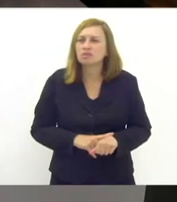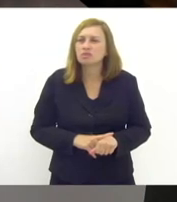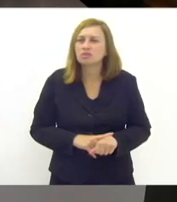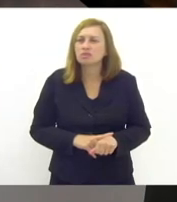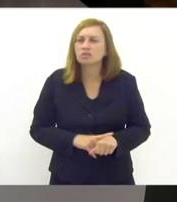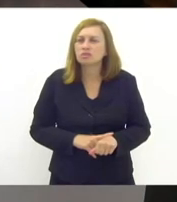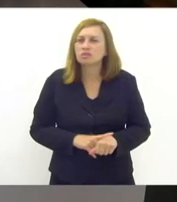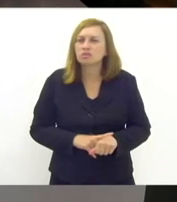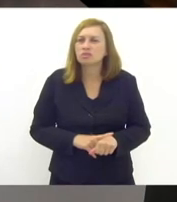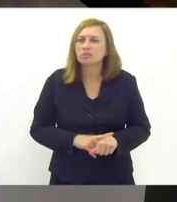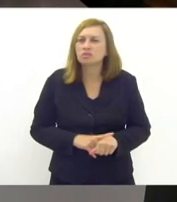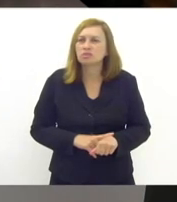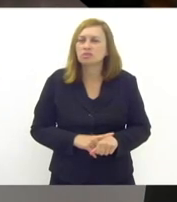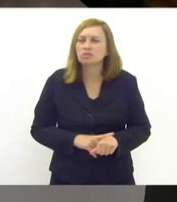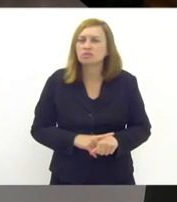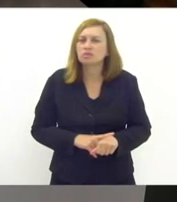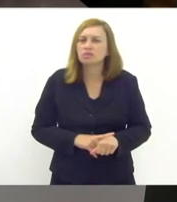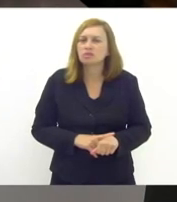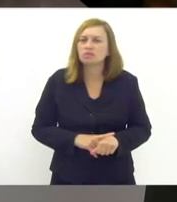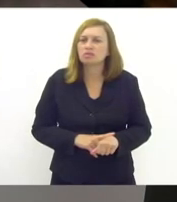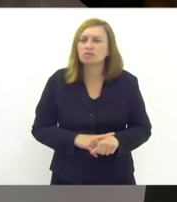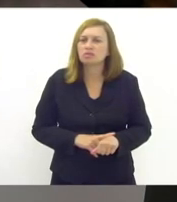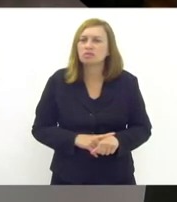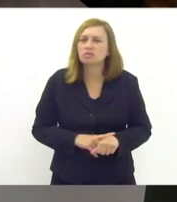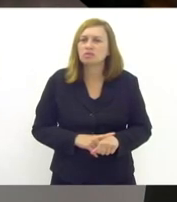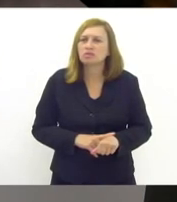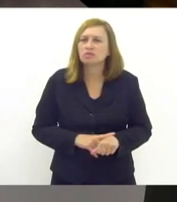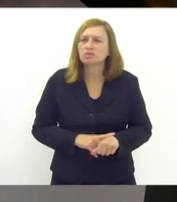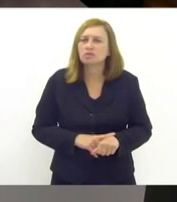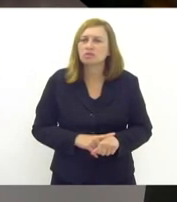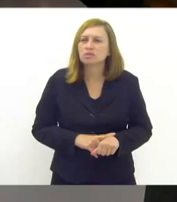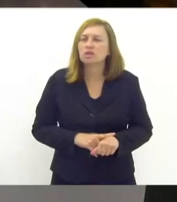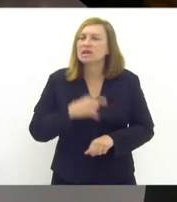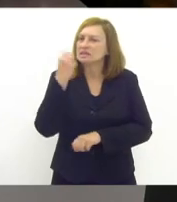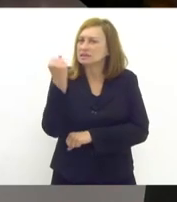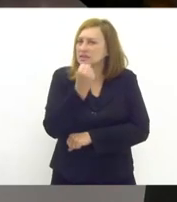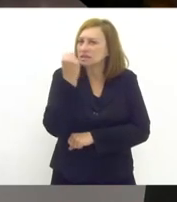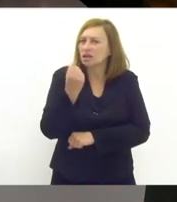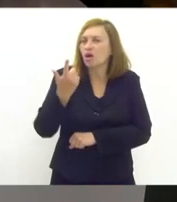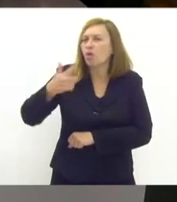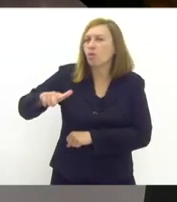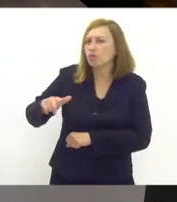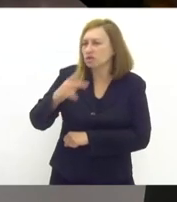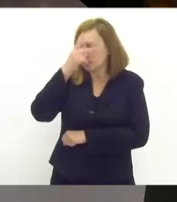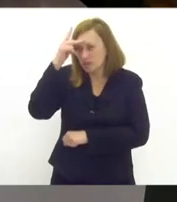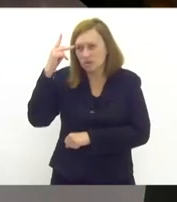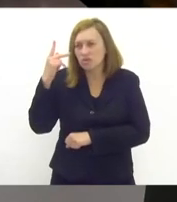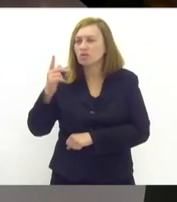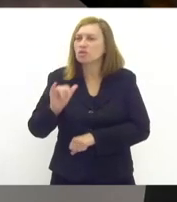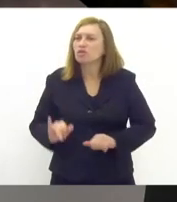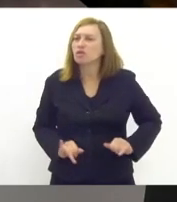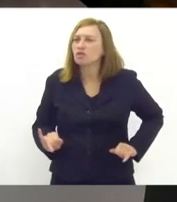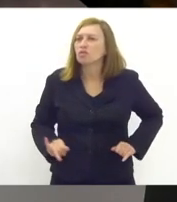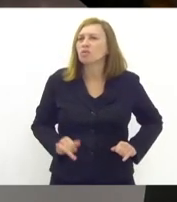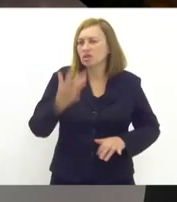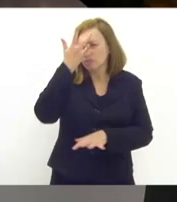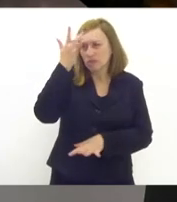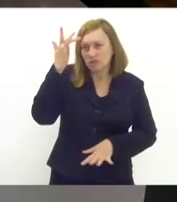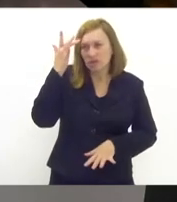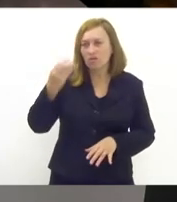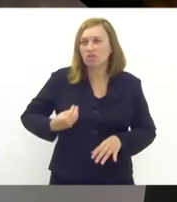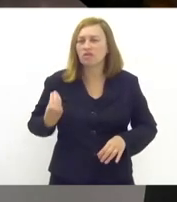levantando a situação gravíssima com relação ao outro rapaz em sofrimento mental hoje e em situação de